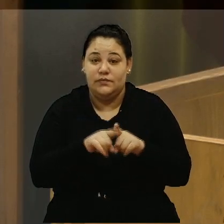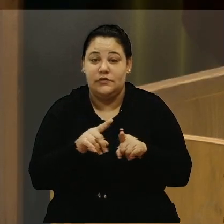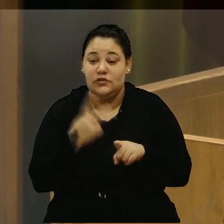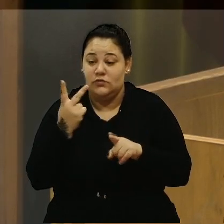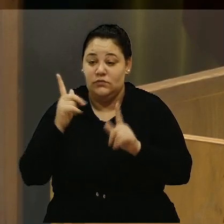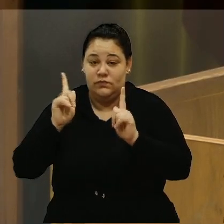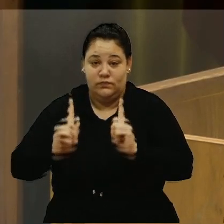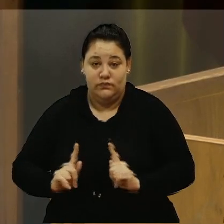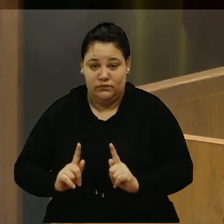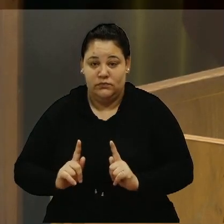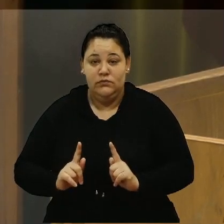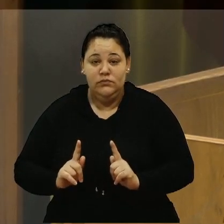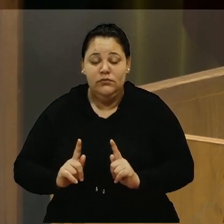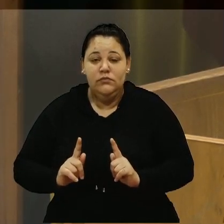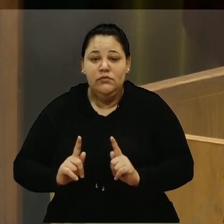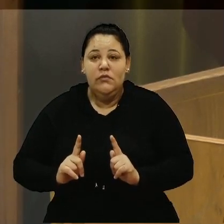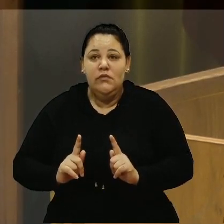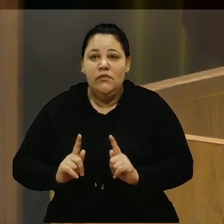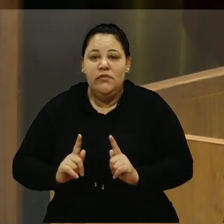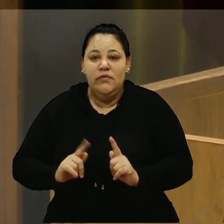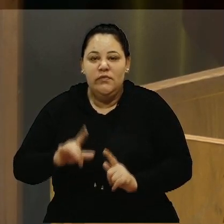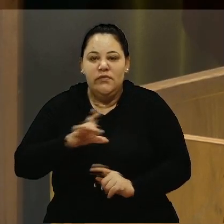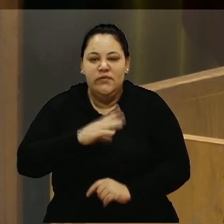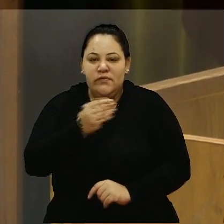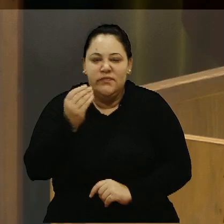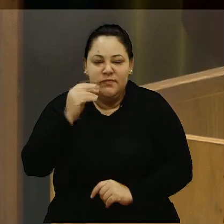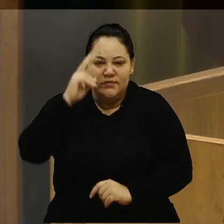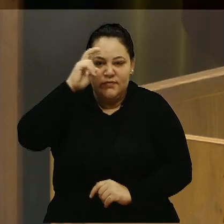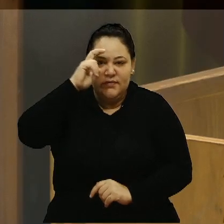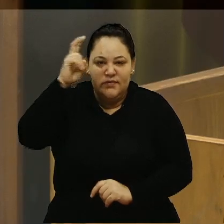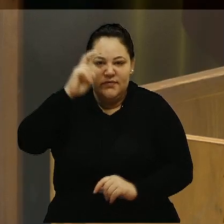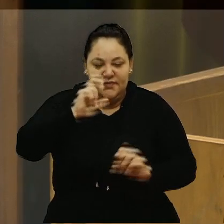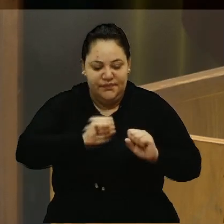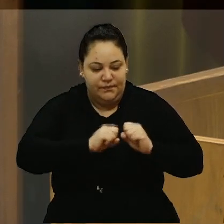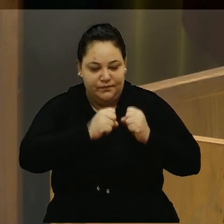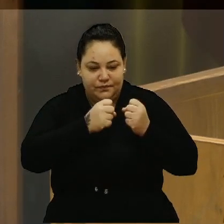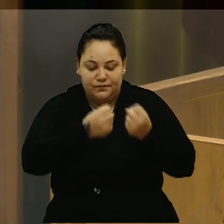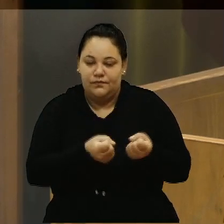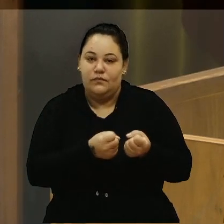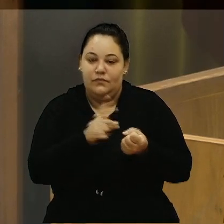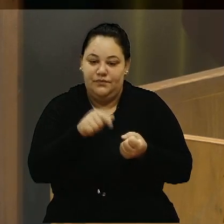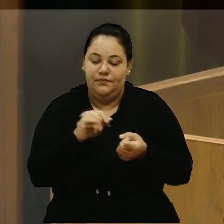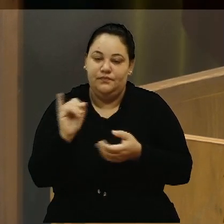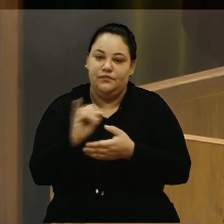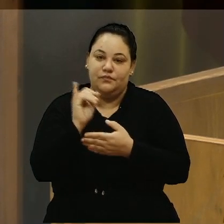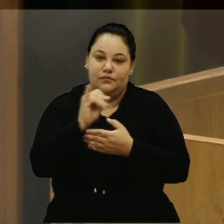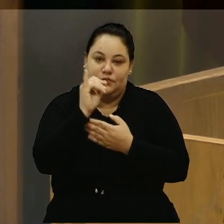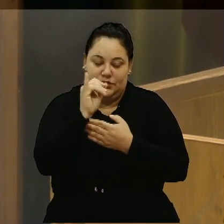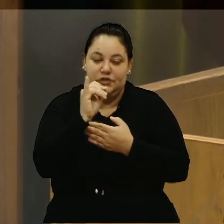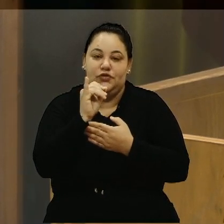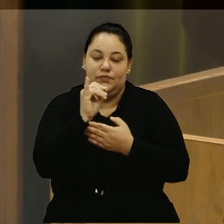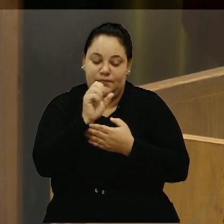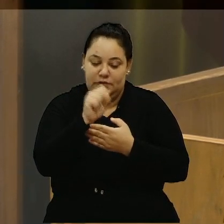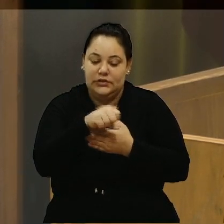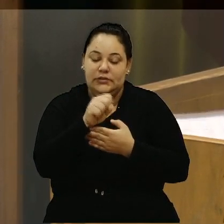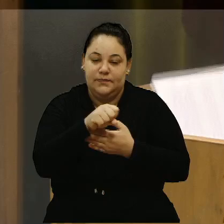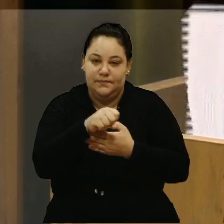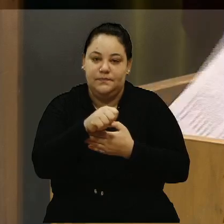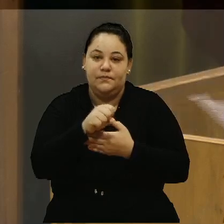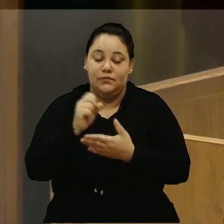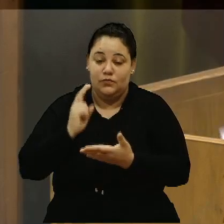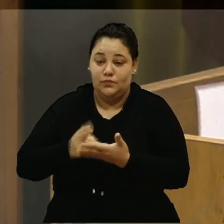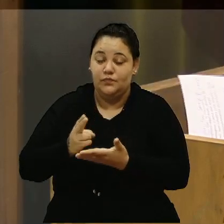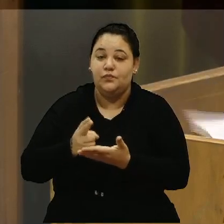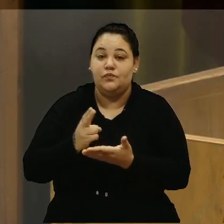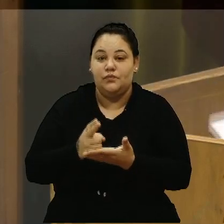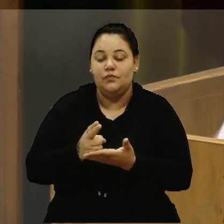gestores que sua sabedoria e dedicação têm sido peças fundamentais para o contínuo